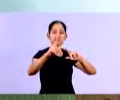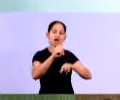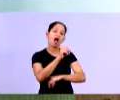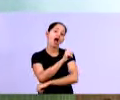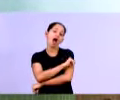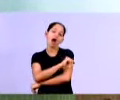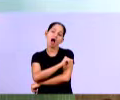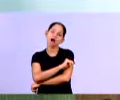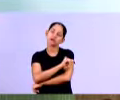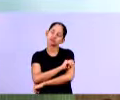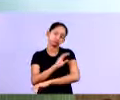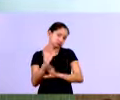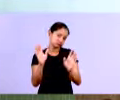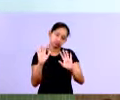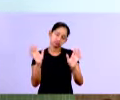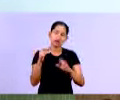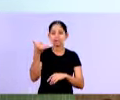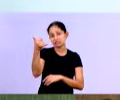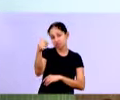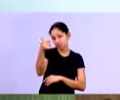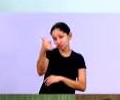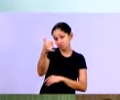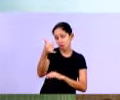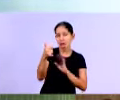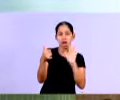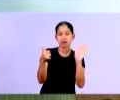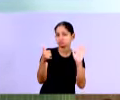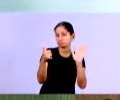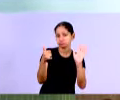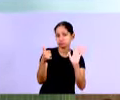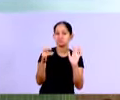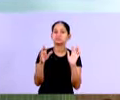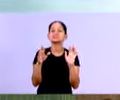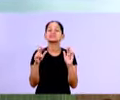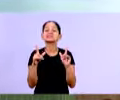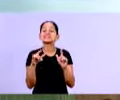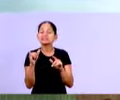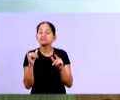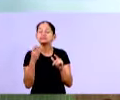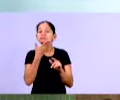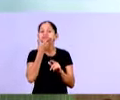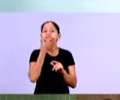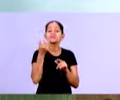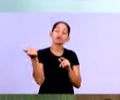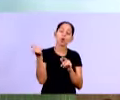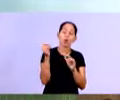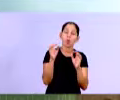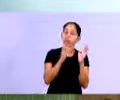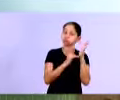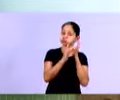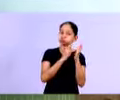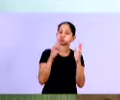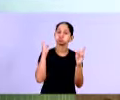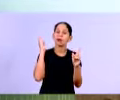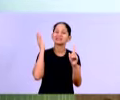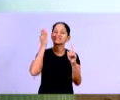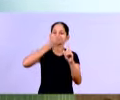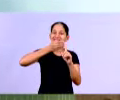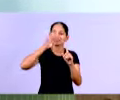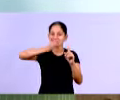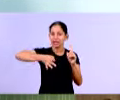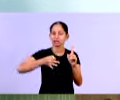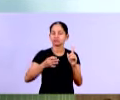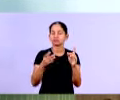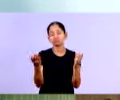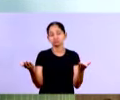calculadora de celular que tem 4 casinhas. Ou seja, quanto melhor a calculadora, mais próximo, mais exato o resultado